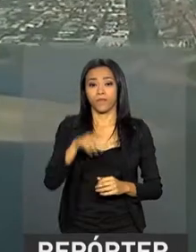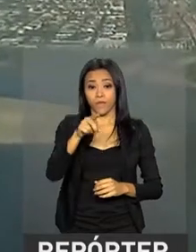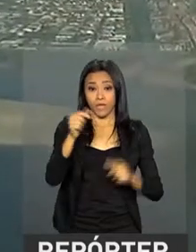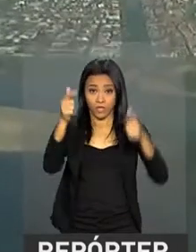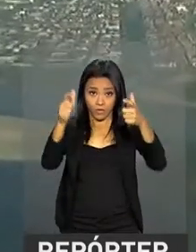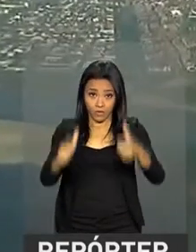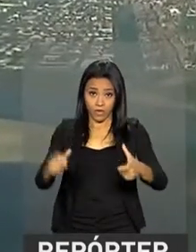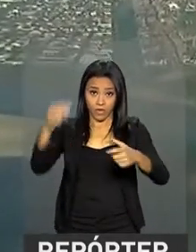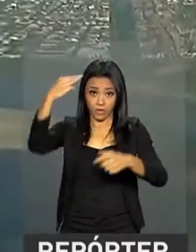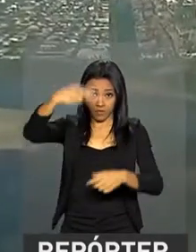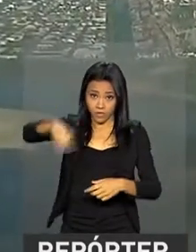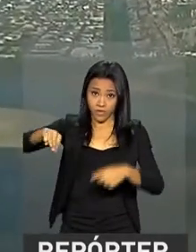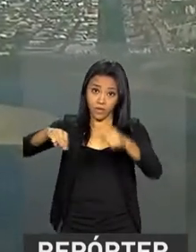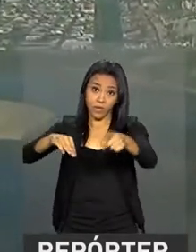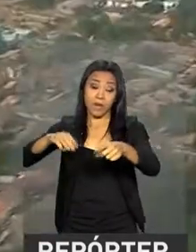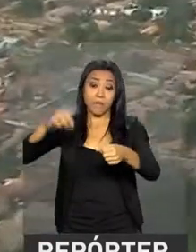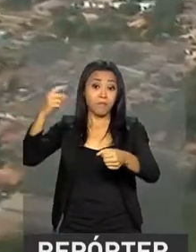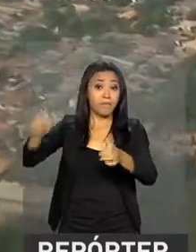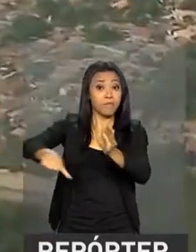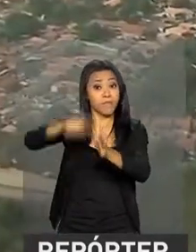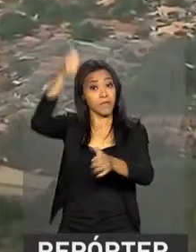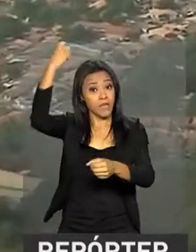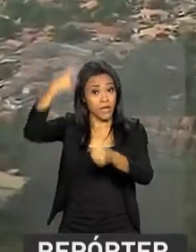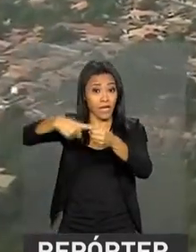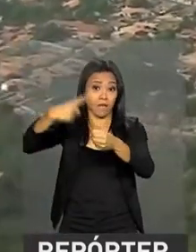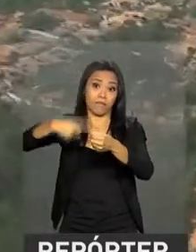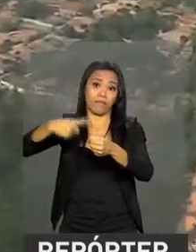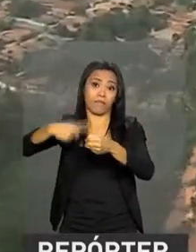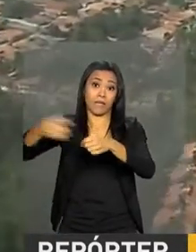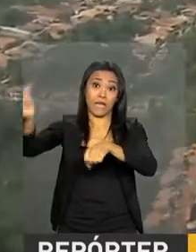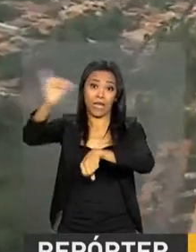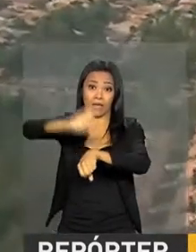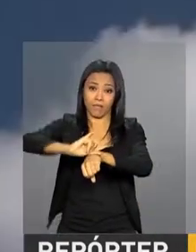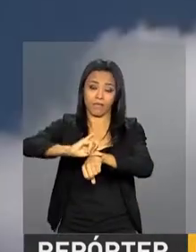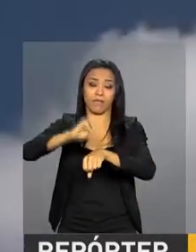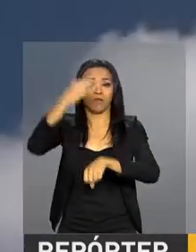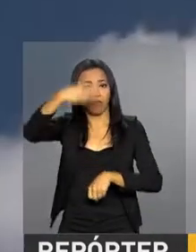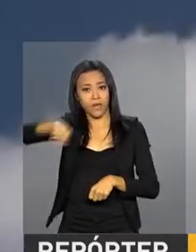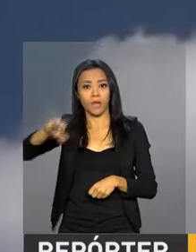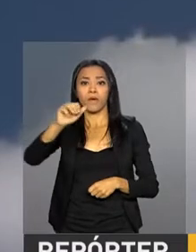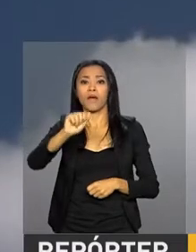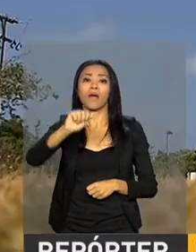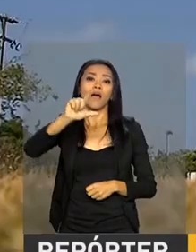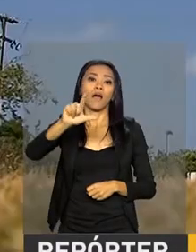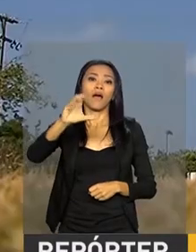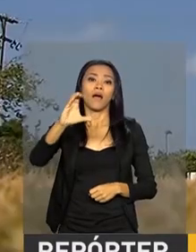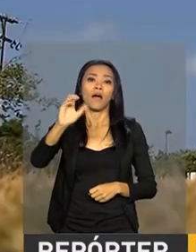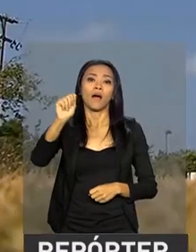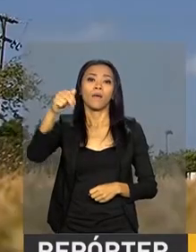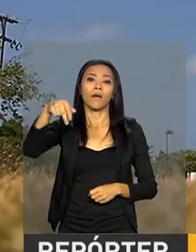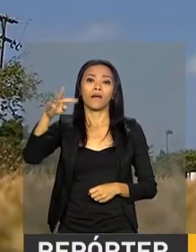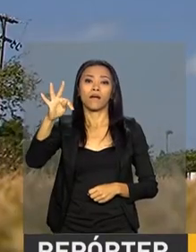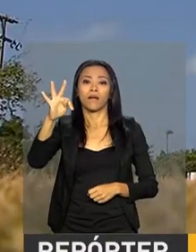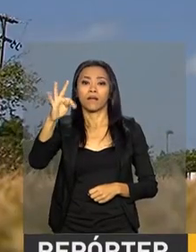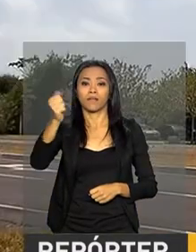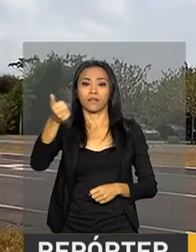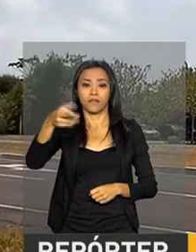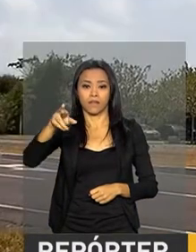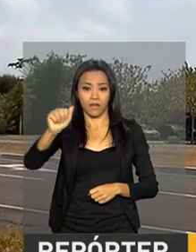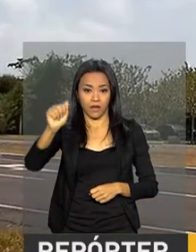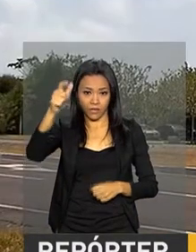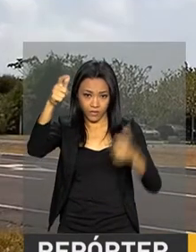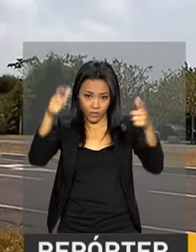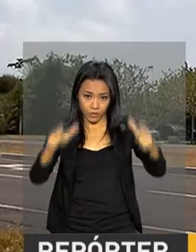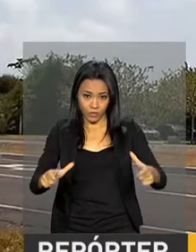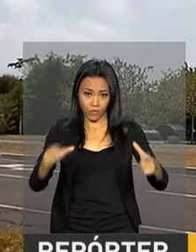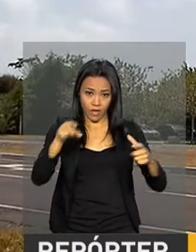Alcântara foi a primeira capital do Maranhão. Hoje, a cidade histórica convive com a alta tecnologia do setor aeroespacial. É